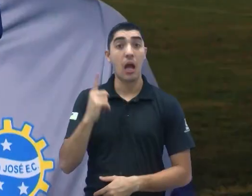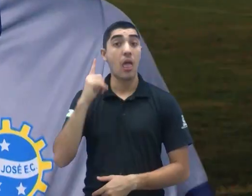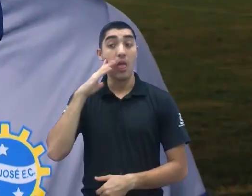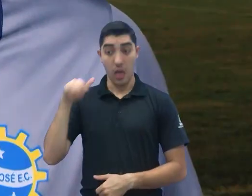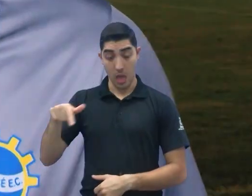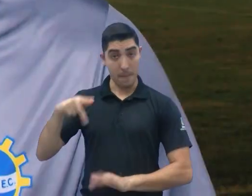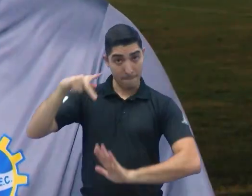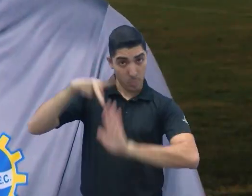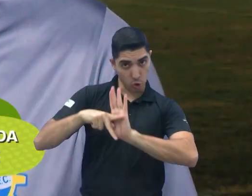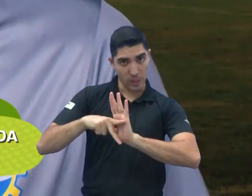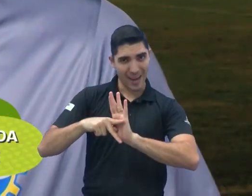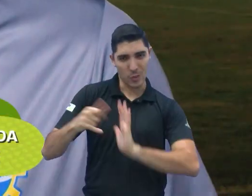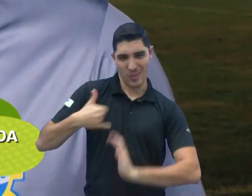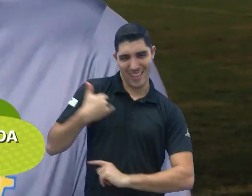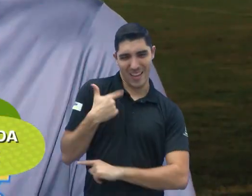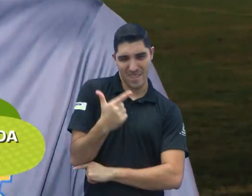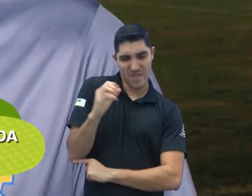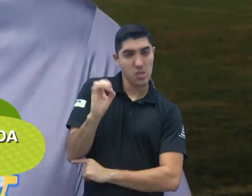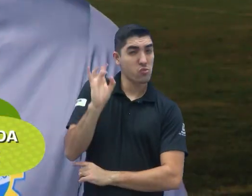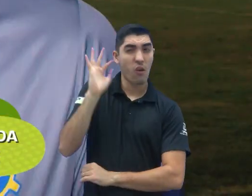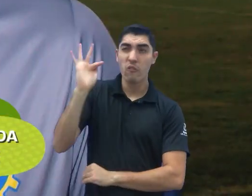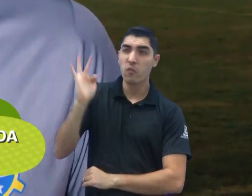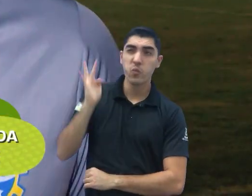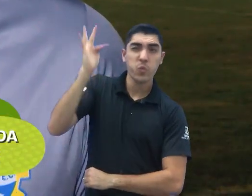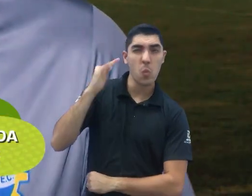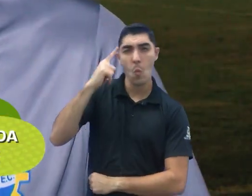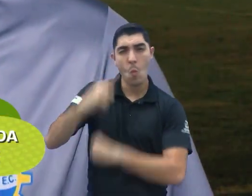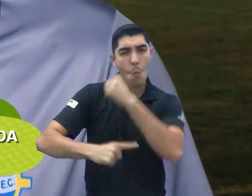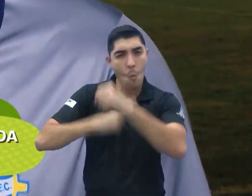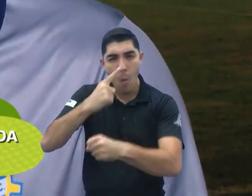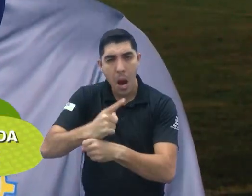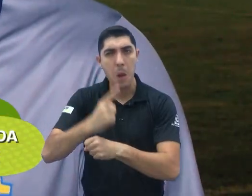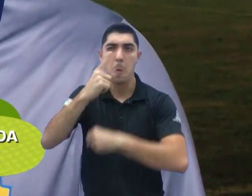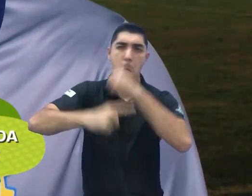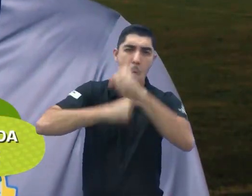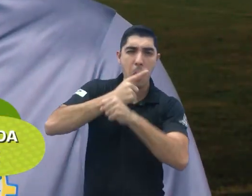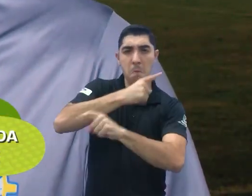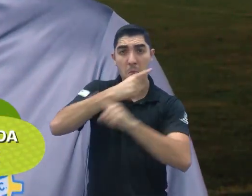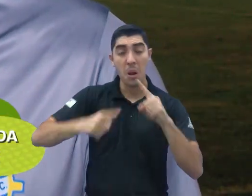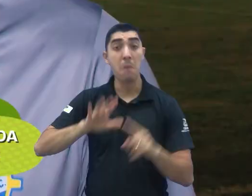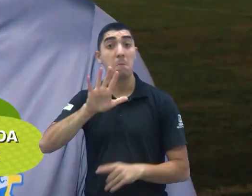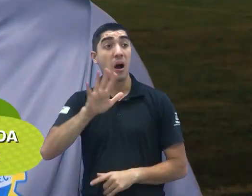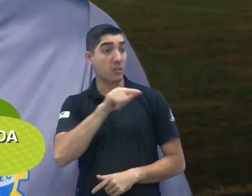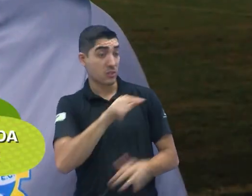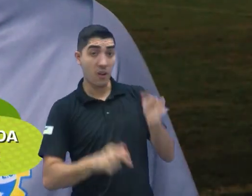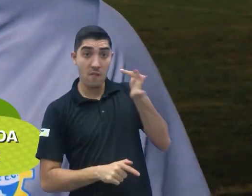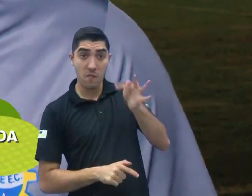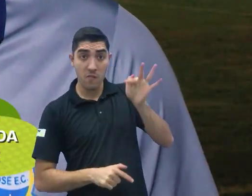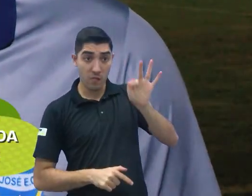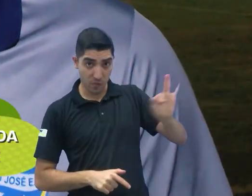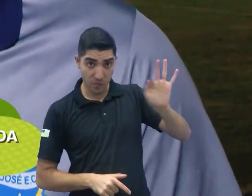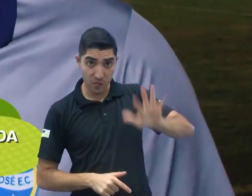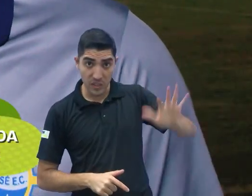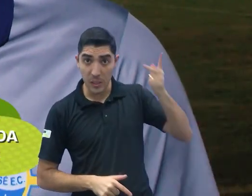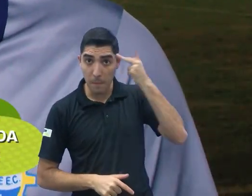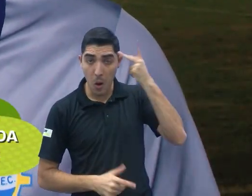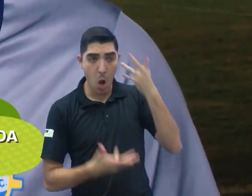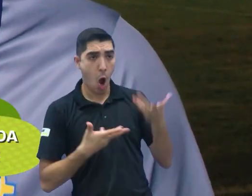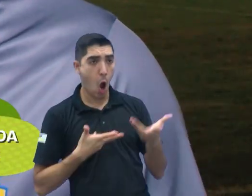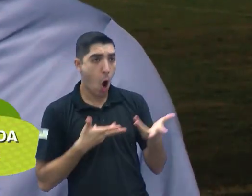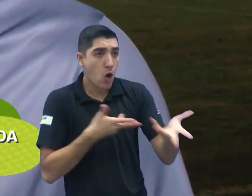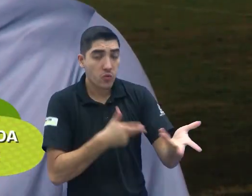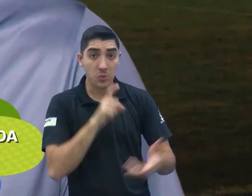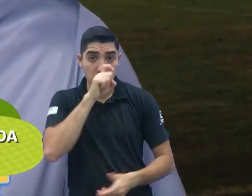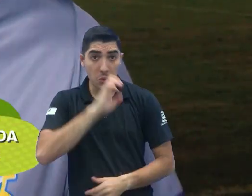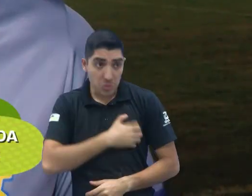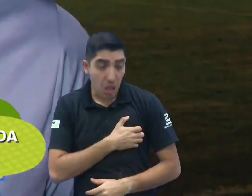ano e meio, 2. A gente antecipa esse processo por conta do convite da federação e joga praticamente com um time sub-17, com alguns primeiro ano de